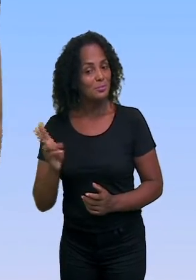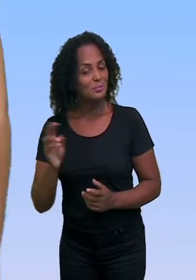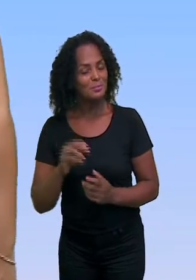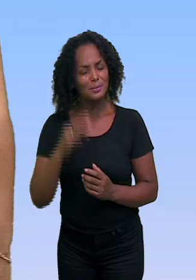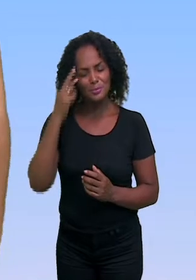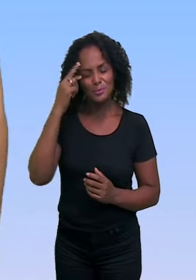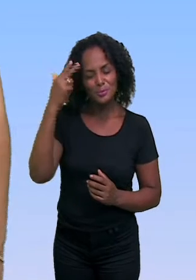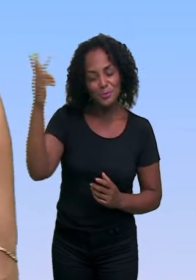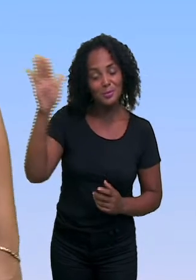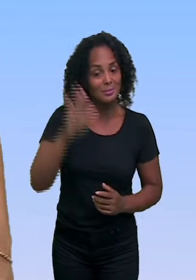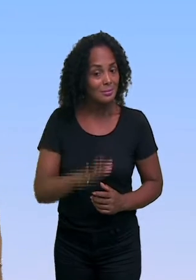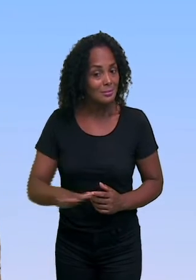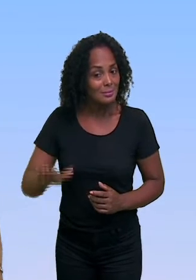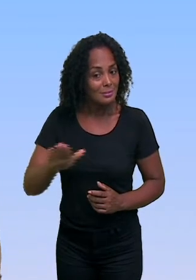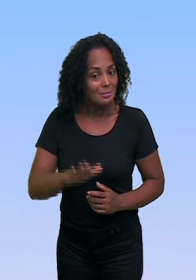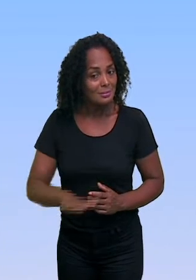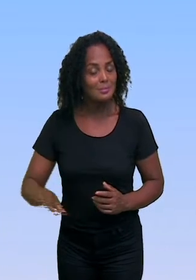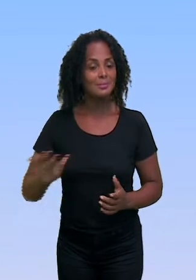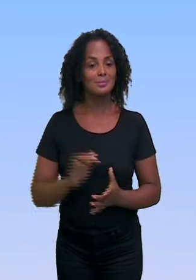do sonho na Mary